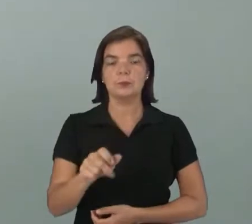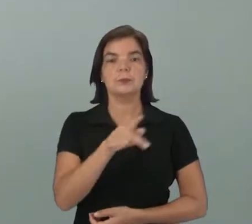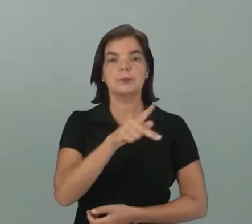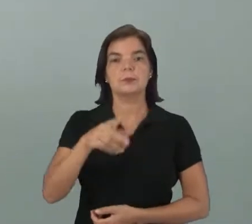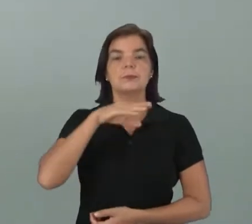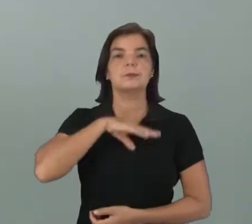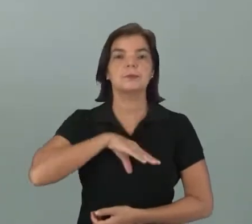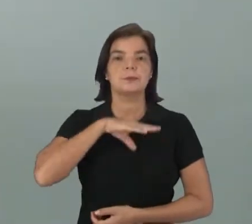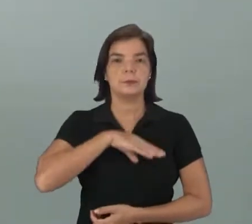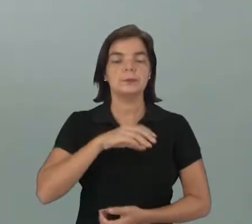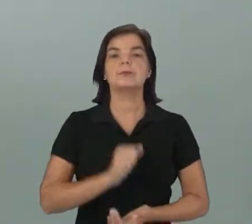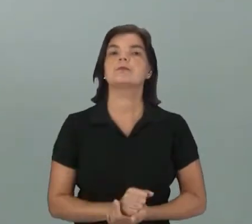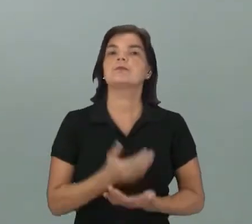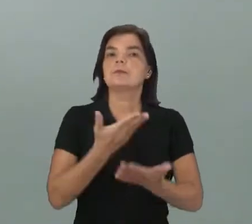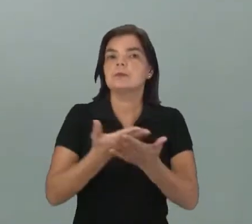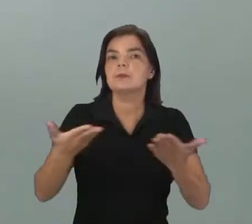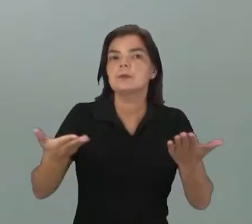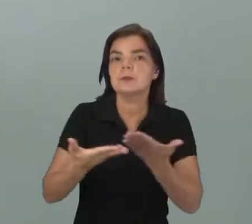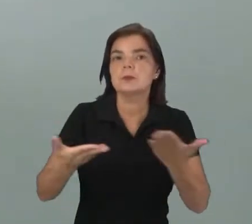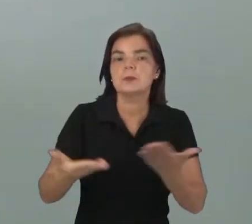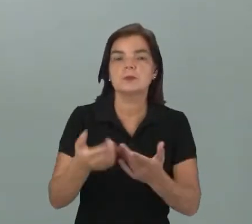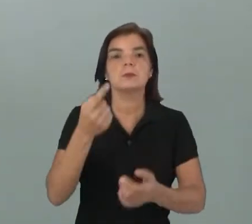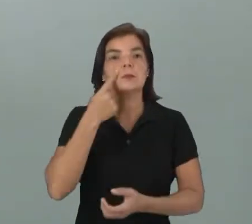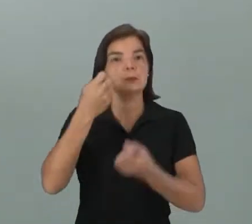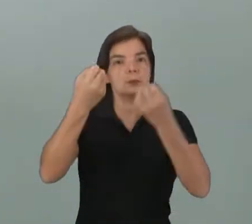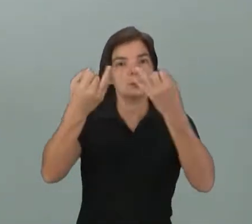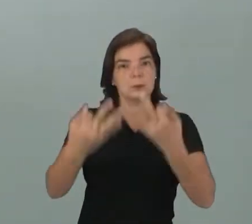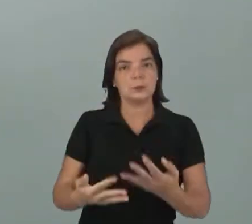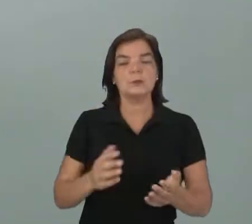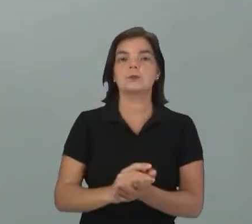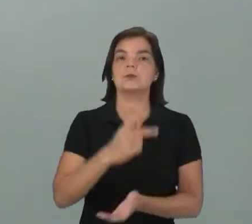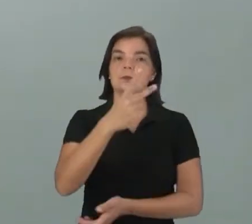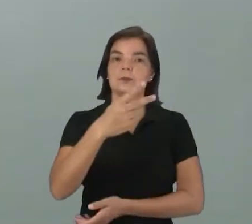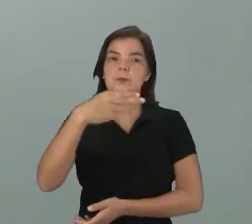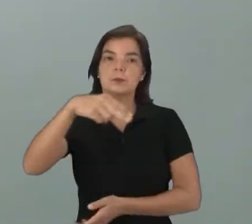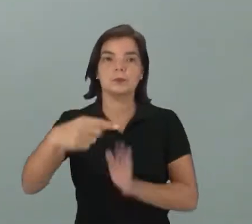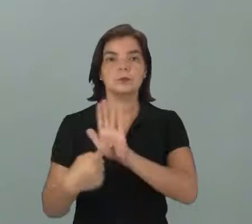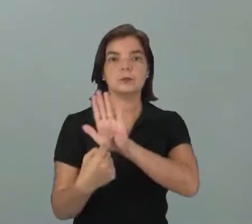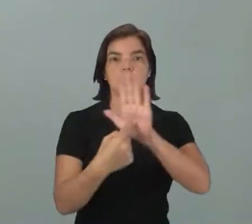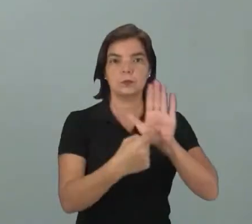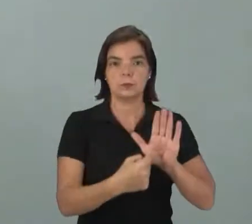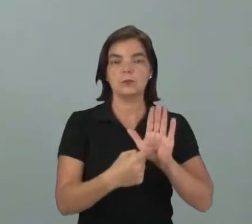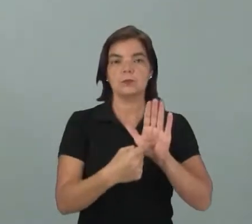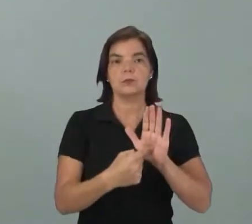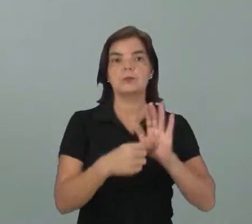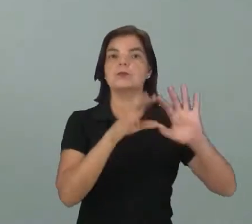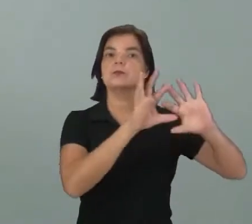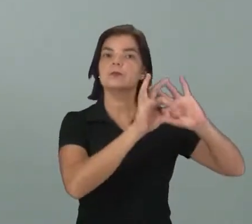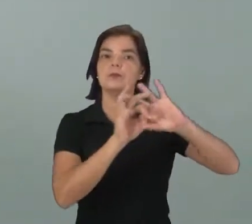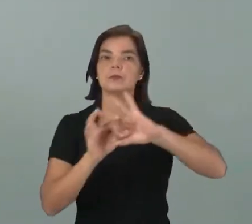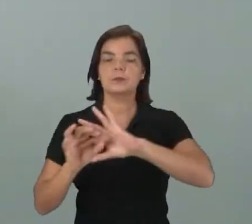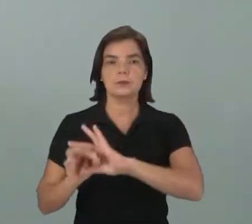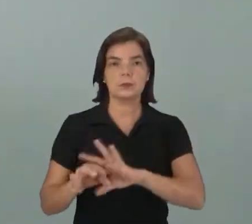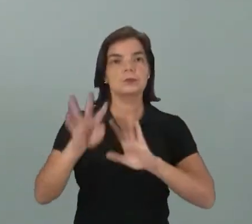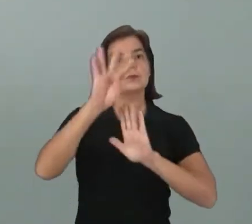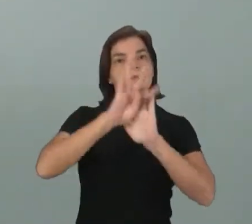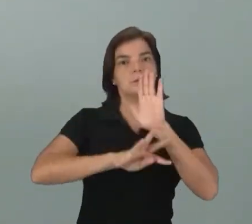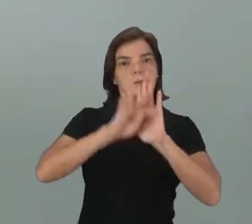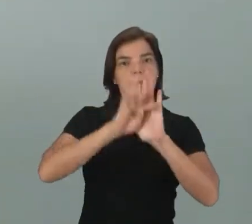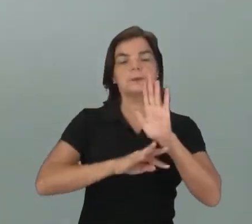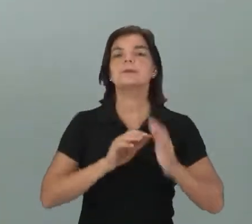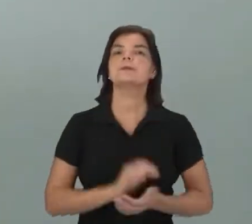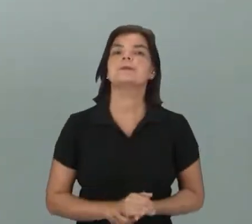língua portuguesa. Na aula de hoje, nós iremos falar sobre os pronomes demonstrativos e a coesão textual.